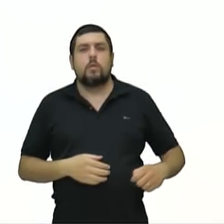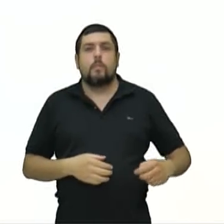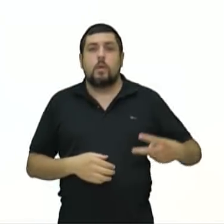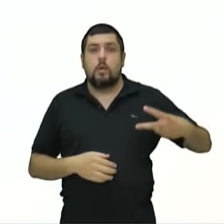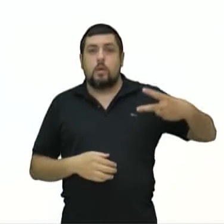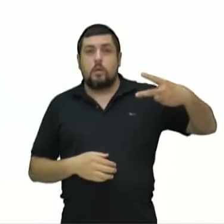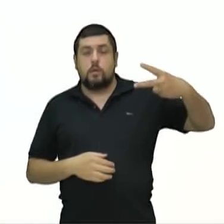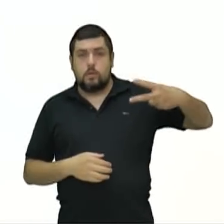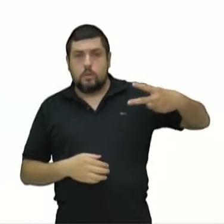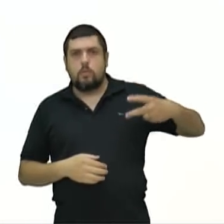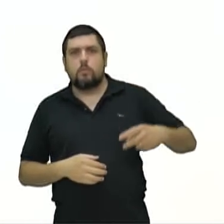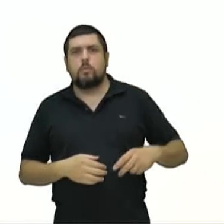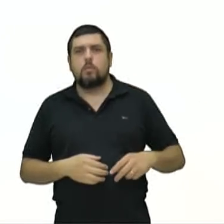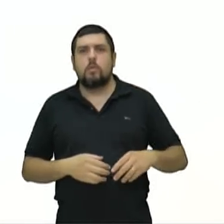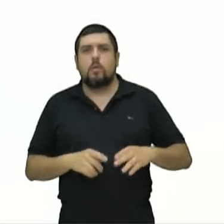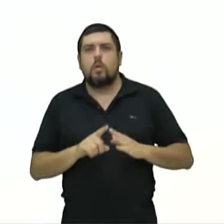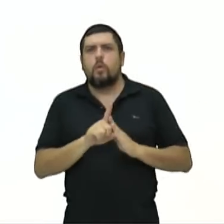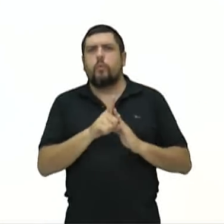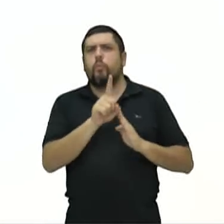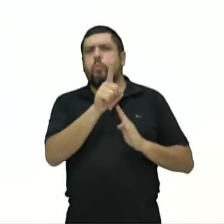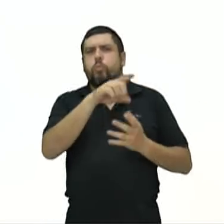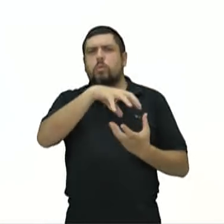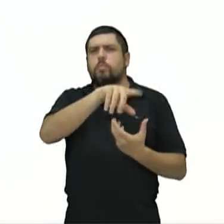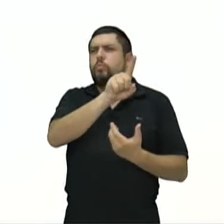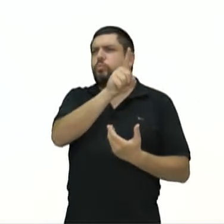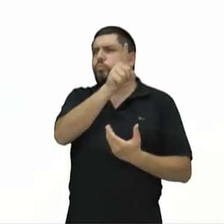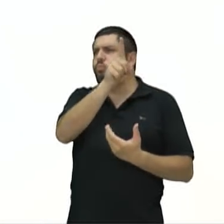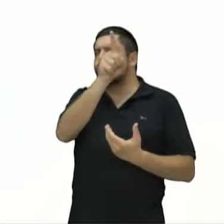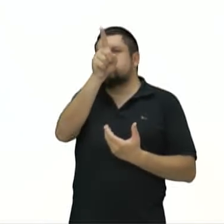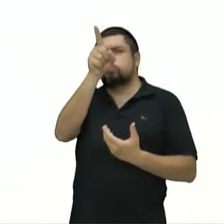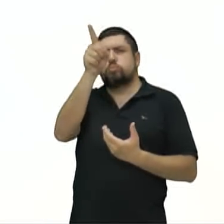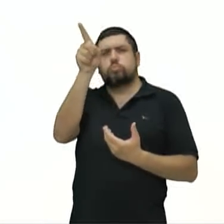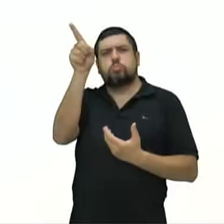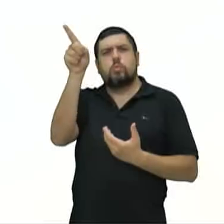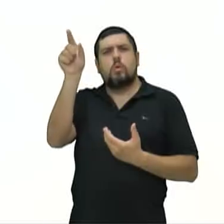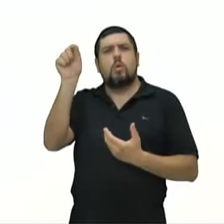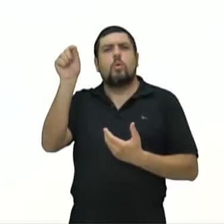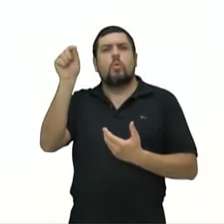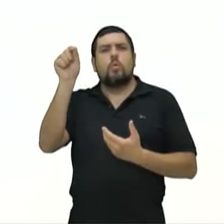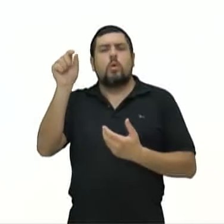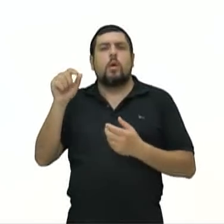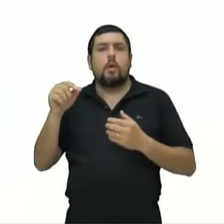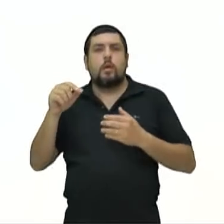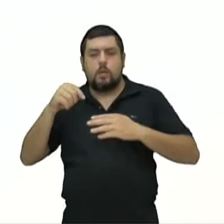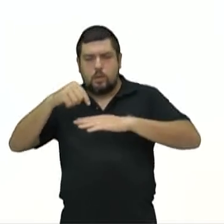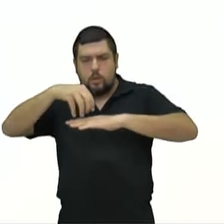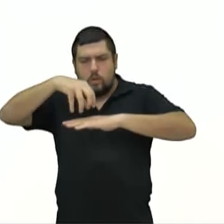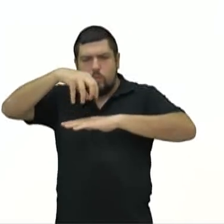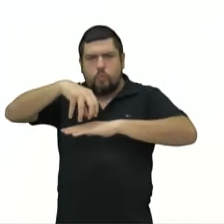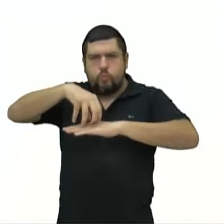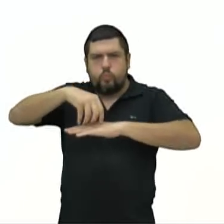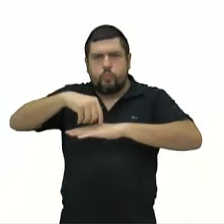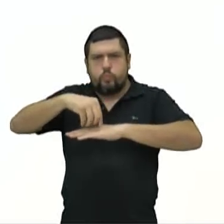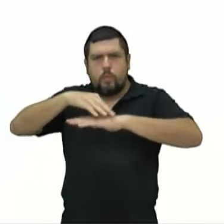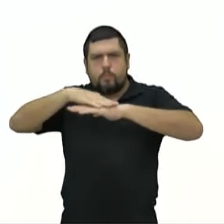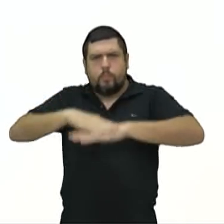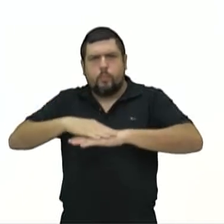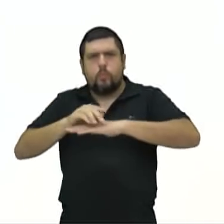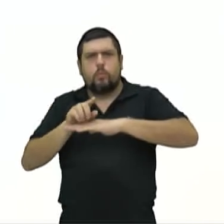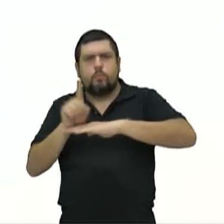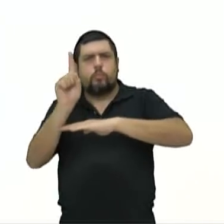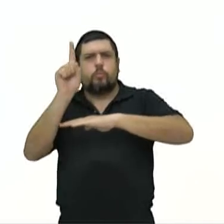vácuo, né? Espaço interplanetário, por falta de pontos de apoio no meio